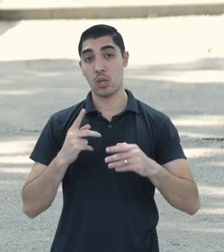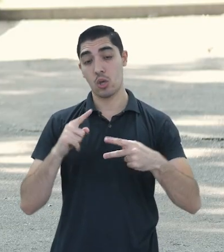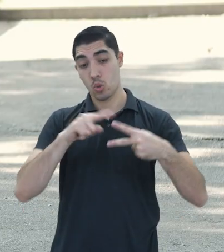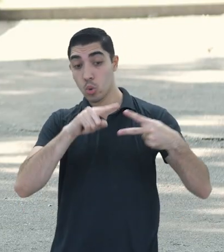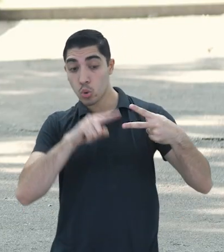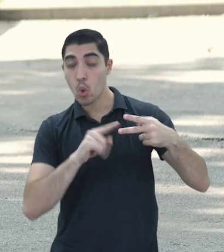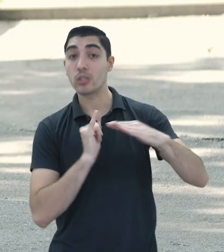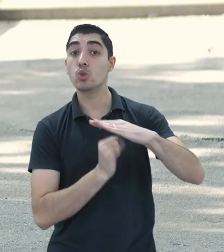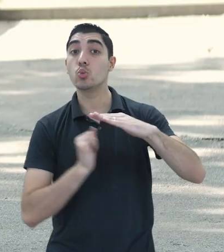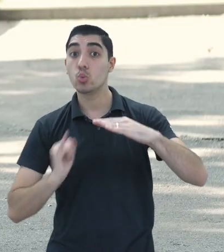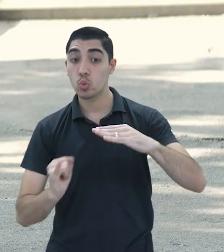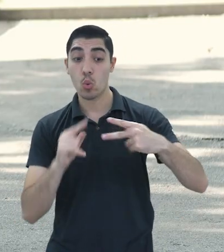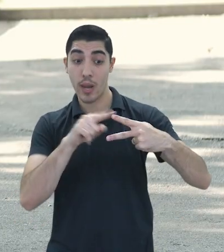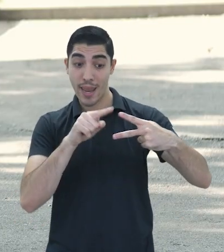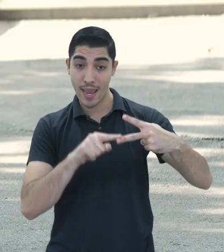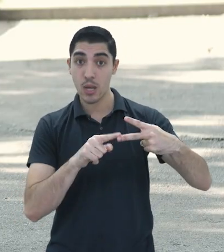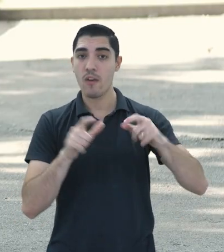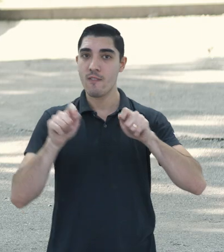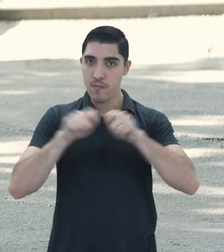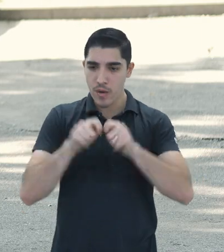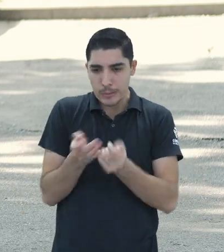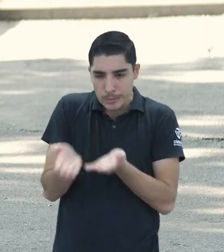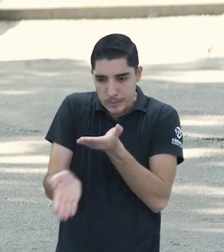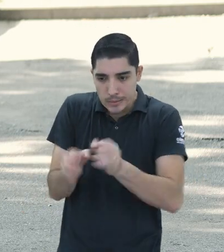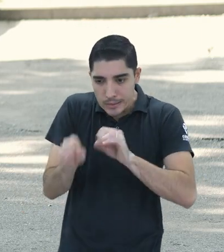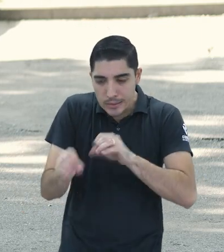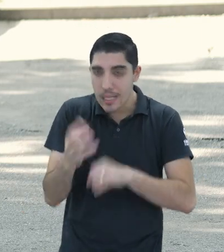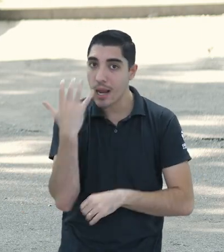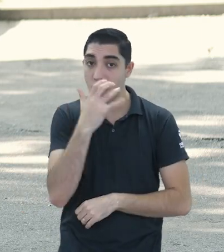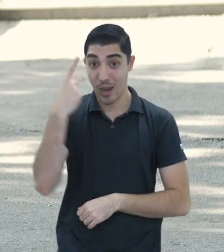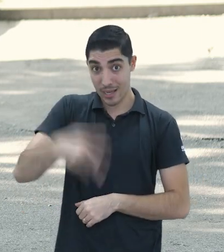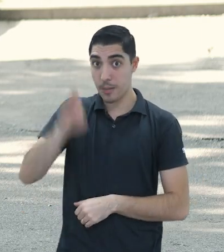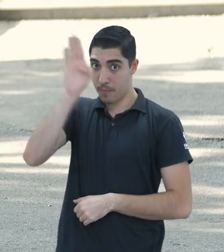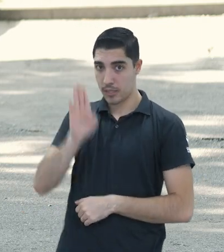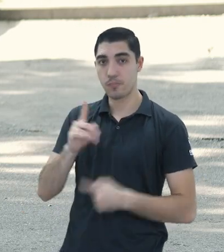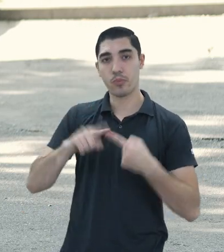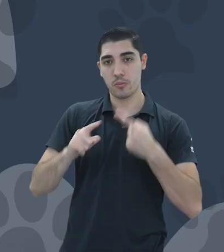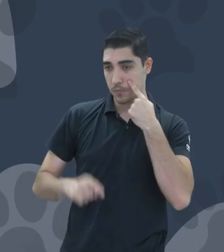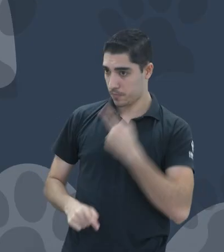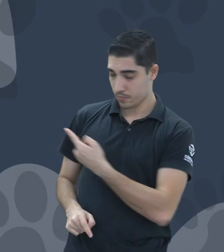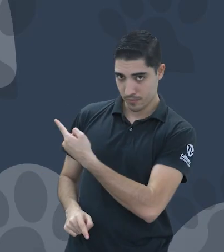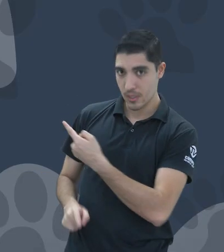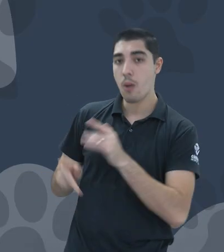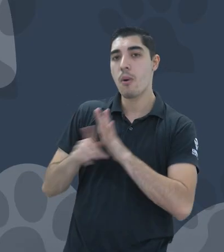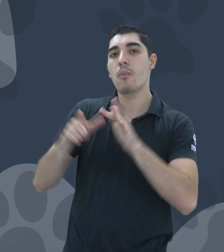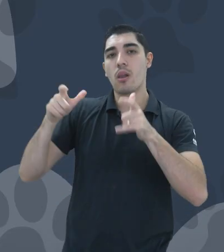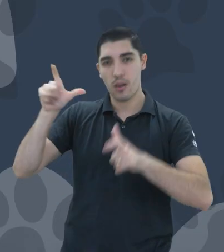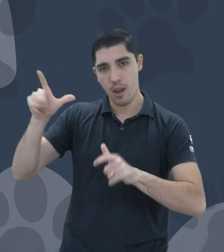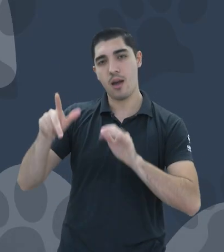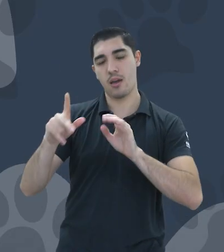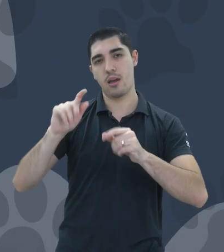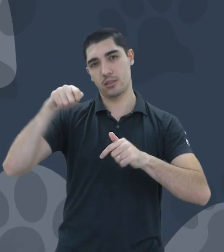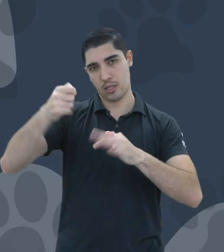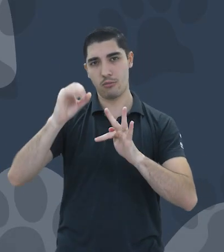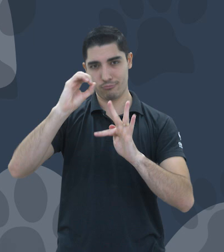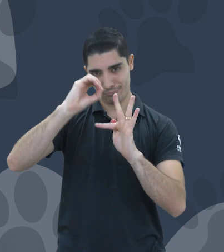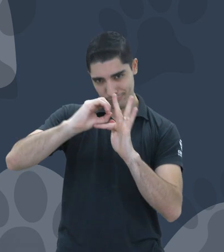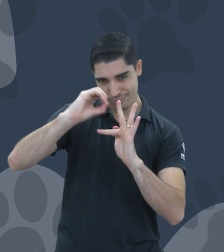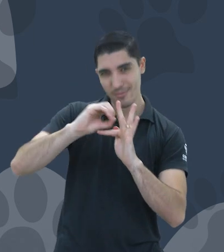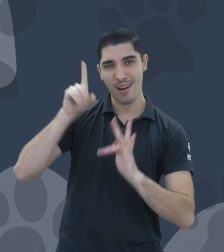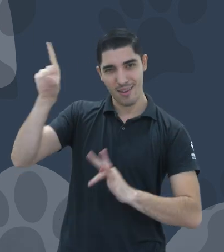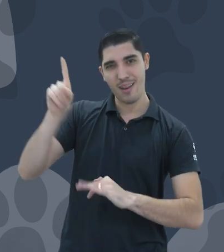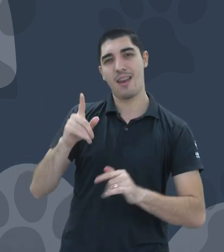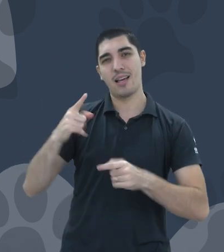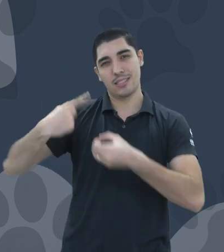Atualmente, existem 2 instituições habilitadas para treinar cães-guias no Brasil. O Instituto Federal Catarinense, em